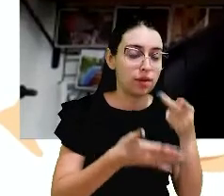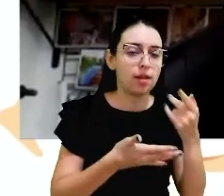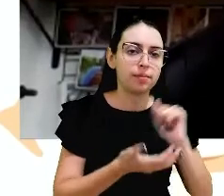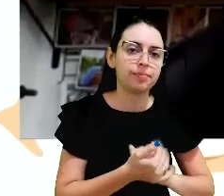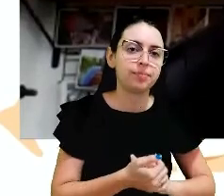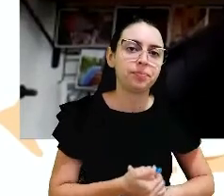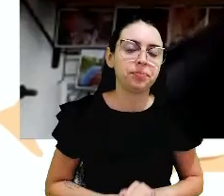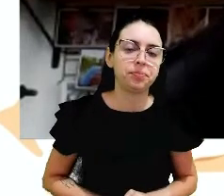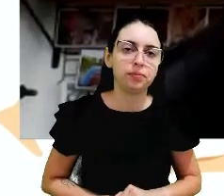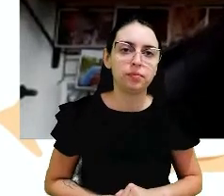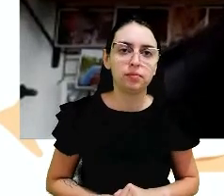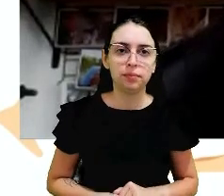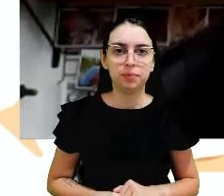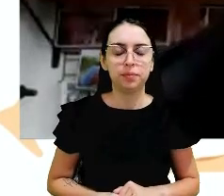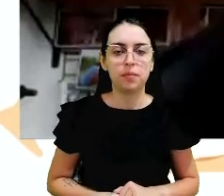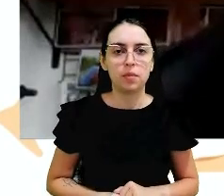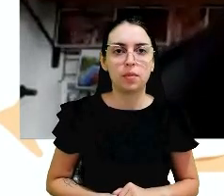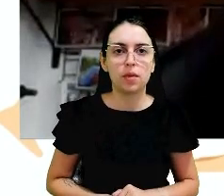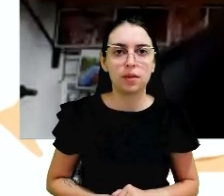Fabiana.